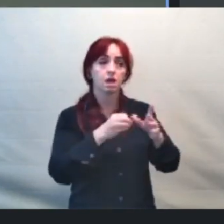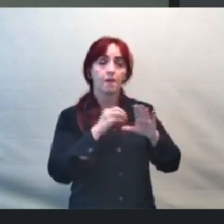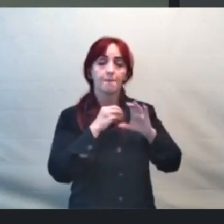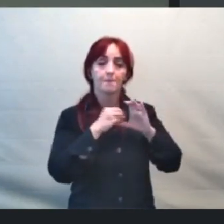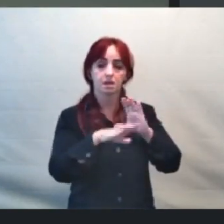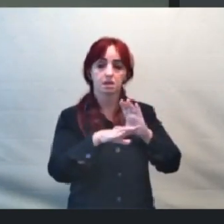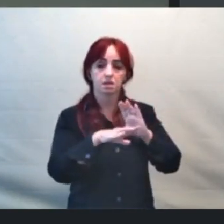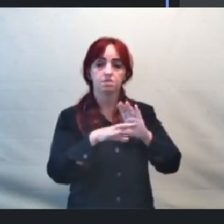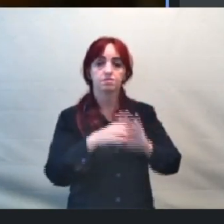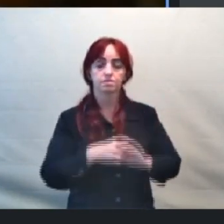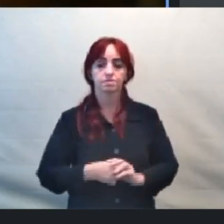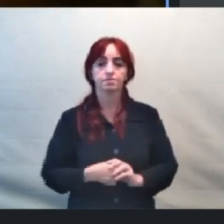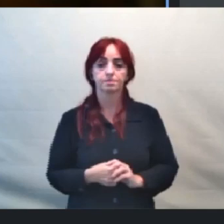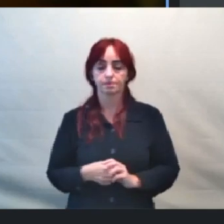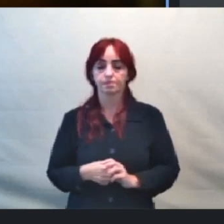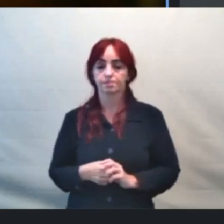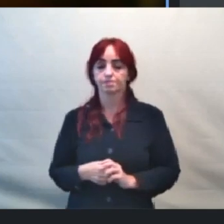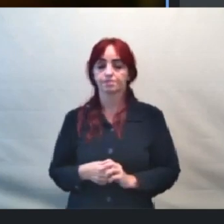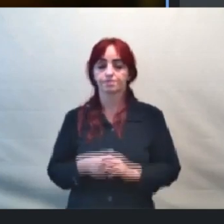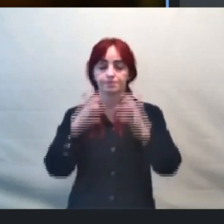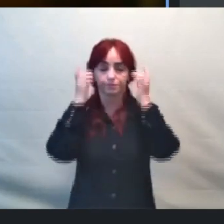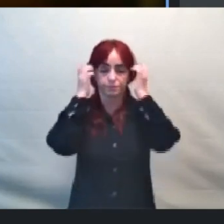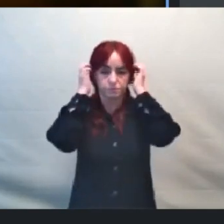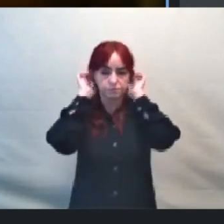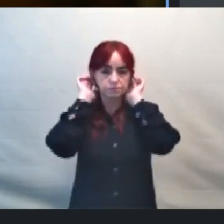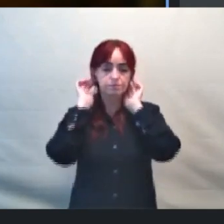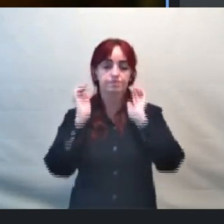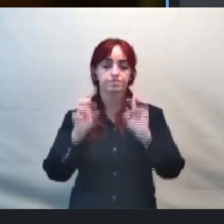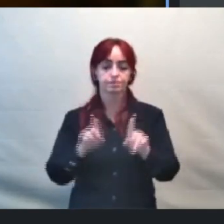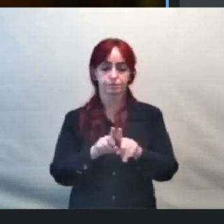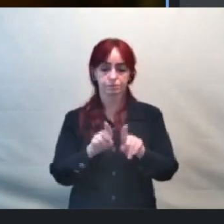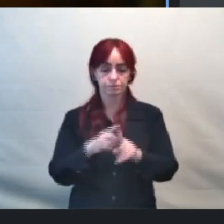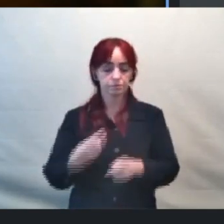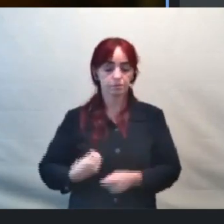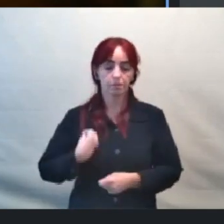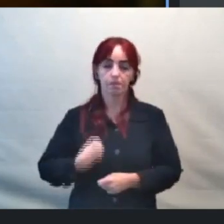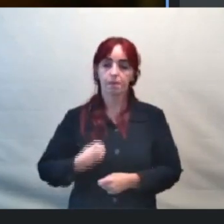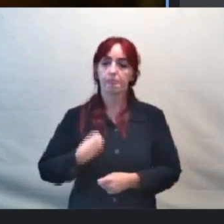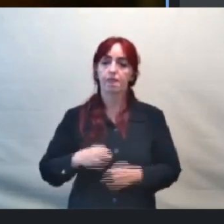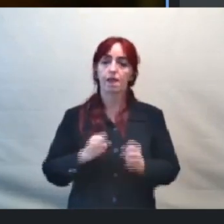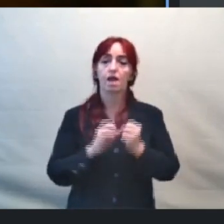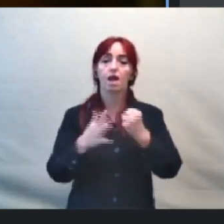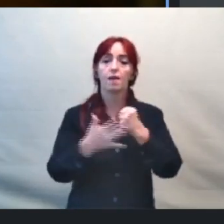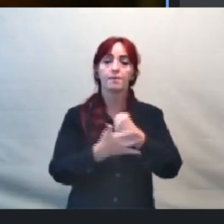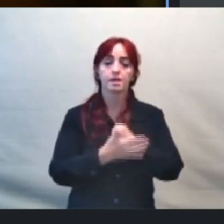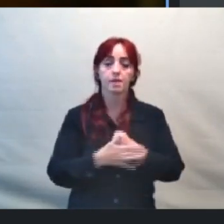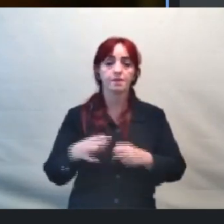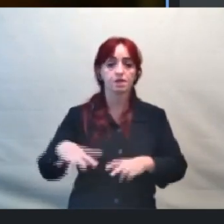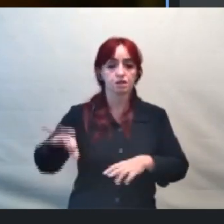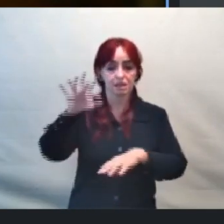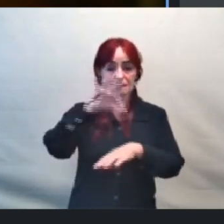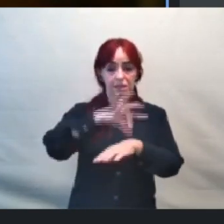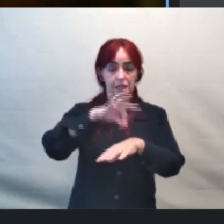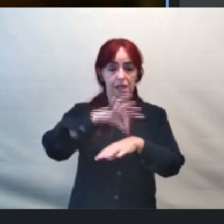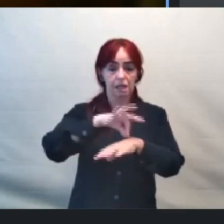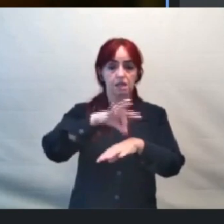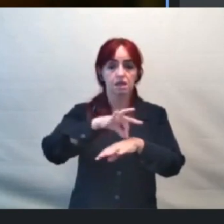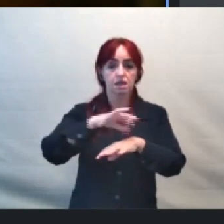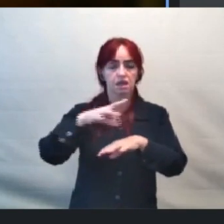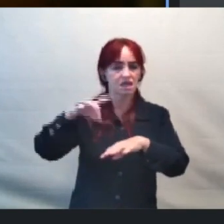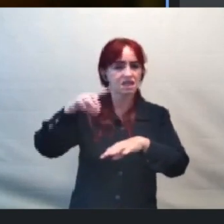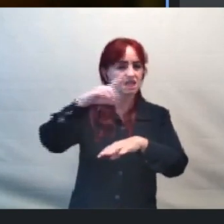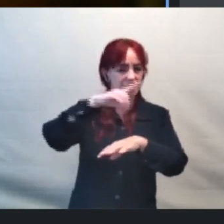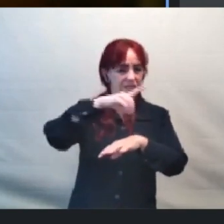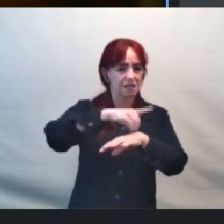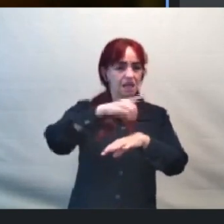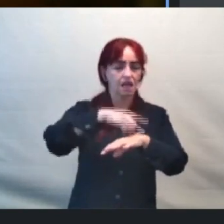oficialmente. Tá certo, sem problema. É, nós estamos, então, vivendo, né, uma epidemia franca de dengue, assim, nesses últimos 20 anos,